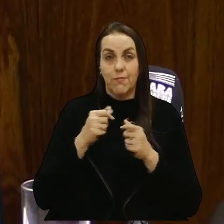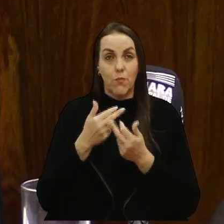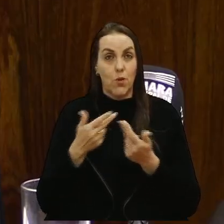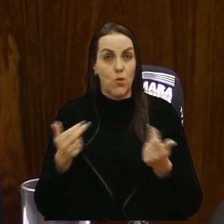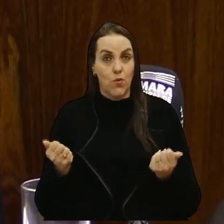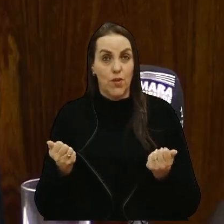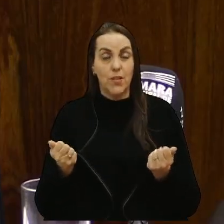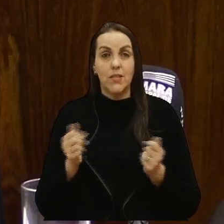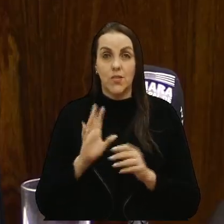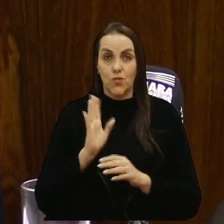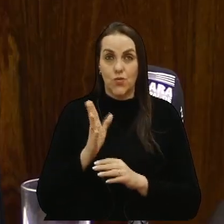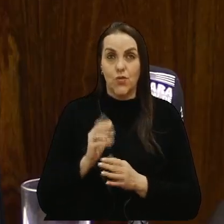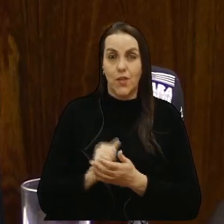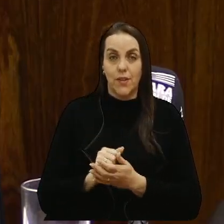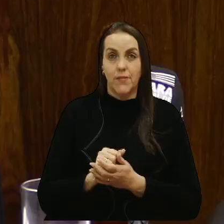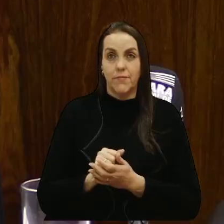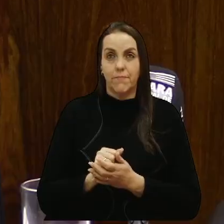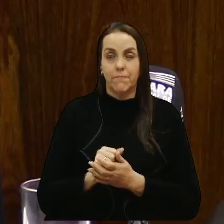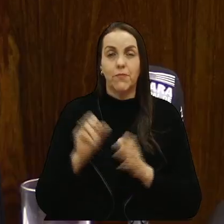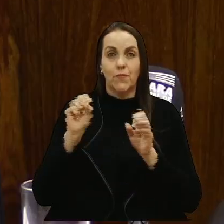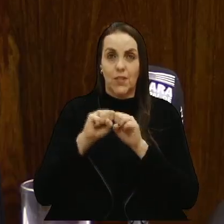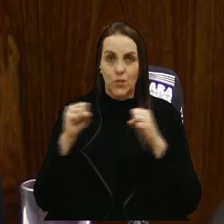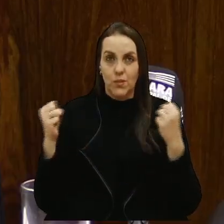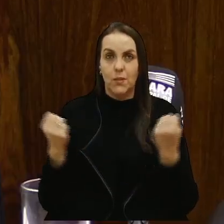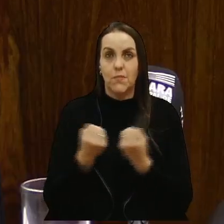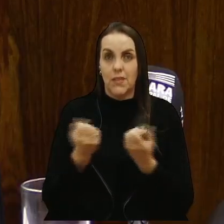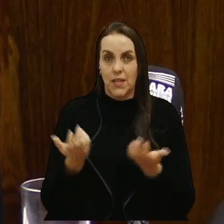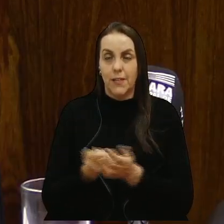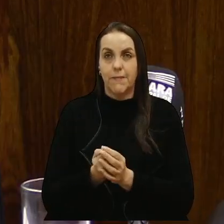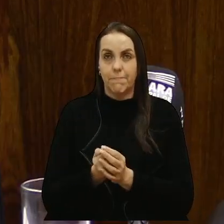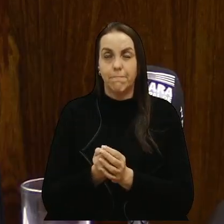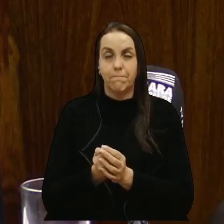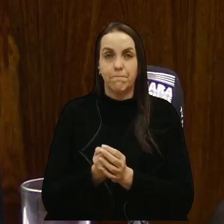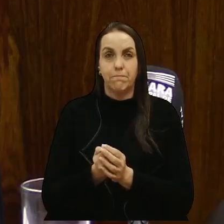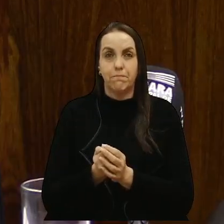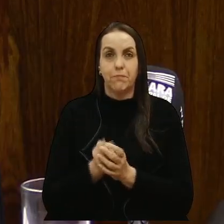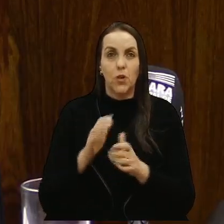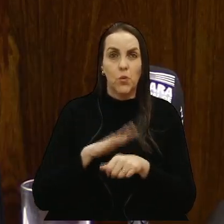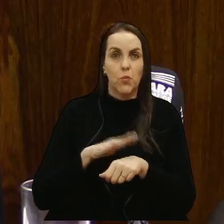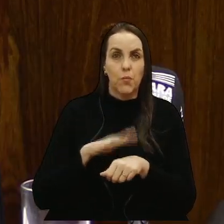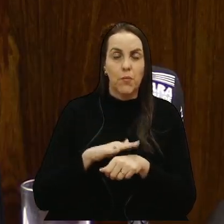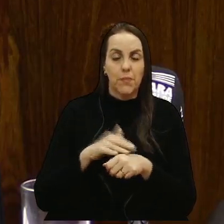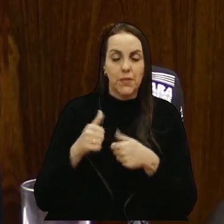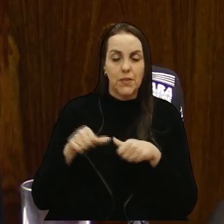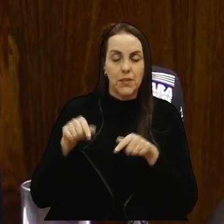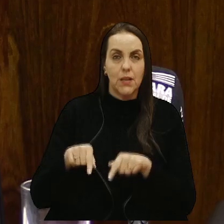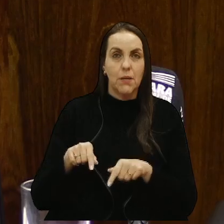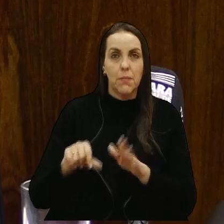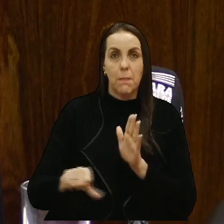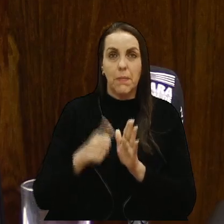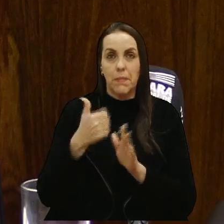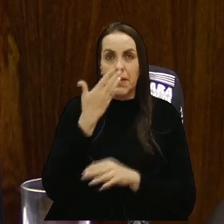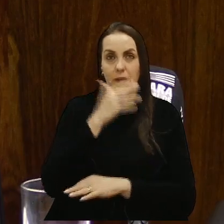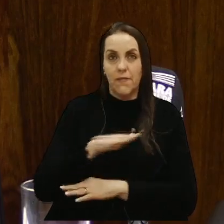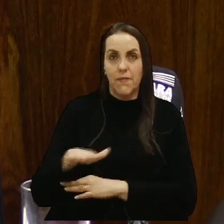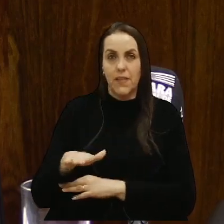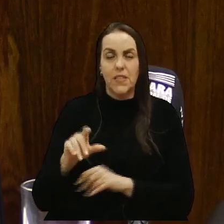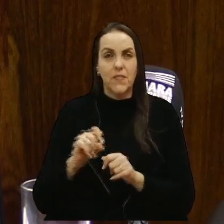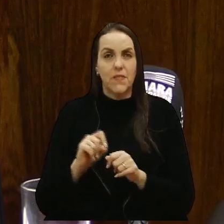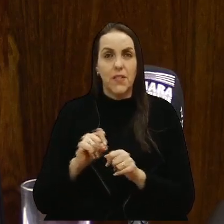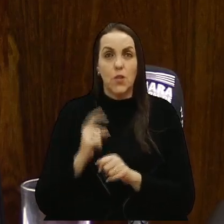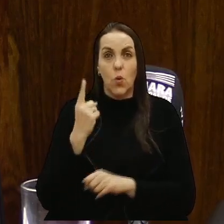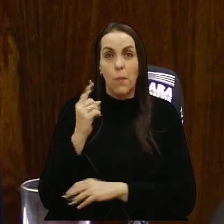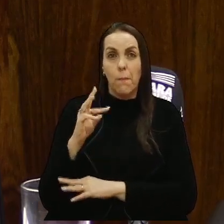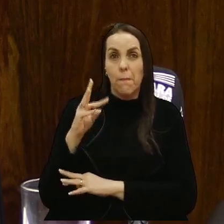que foram citadas no seminário, que quando a gente está na primeira infância, a gente faz cerca de 1 milhão